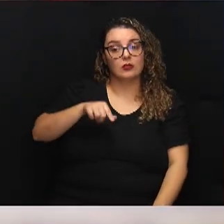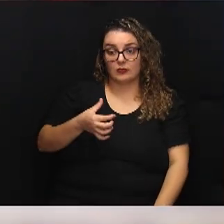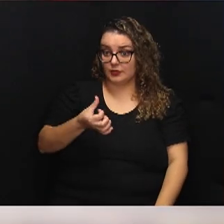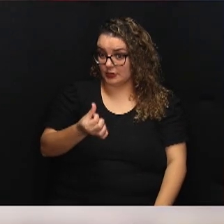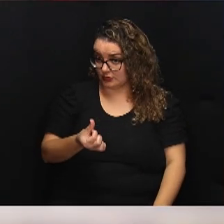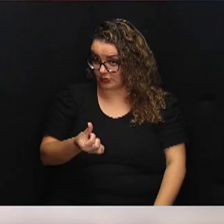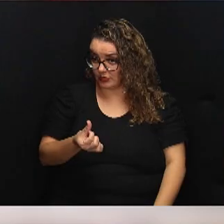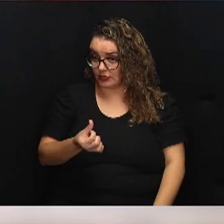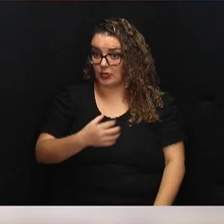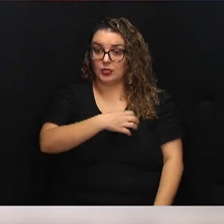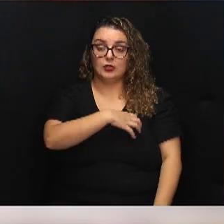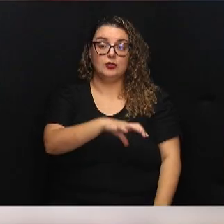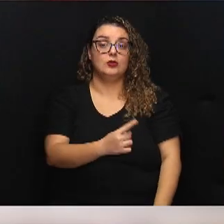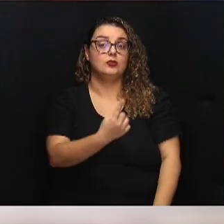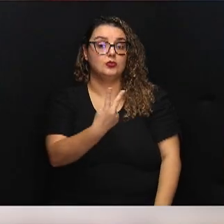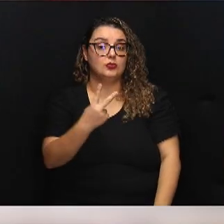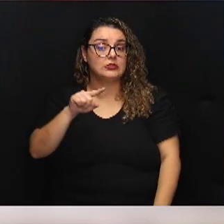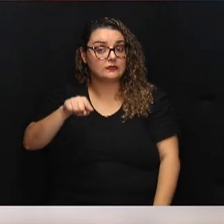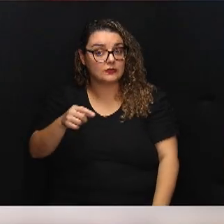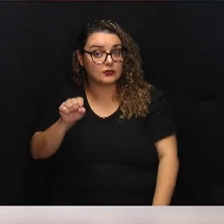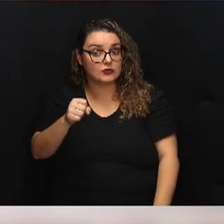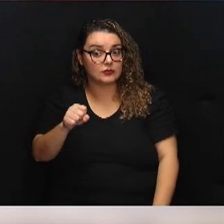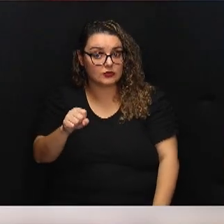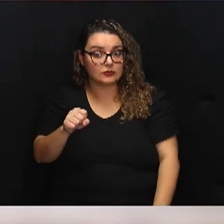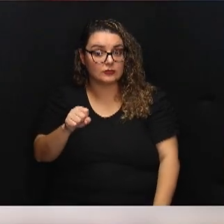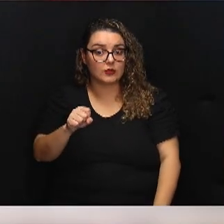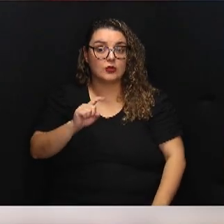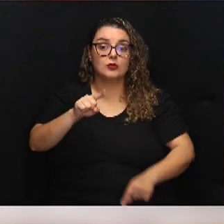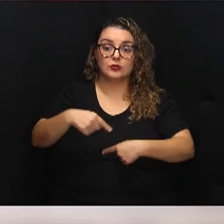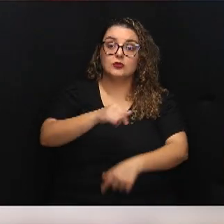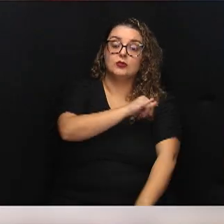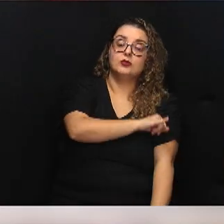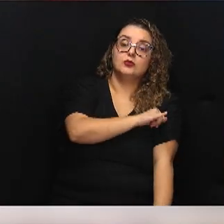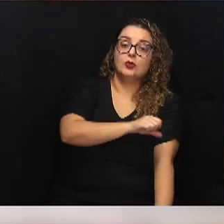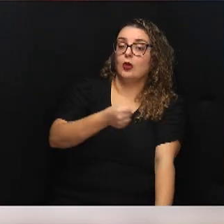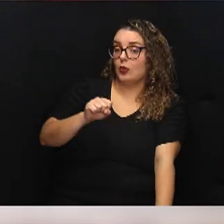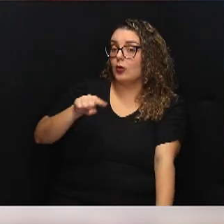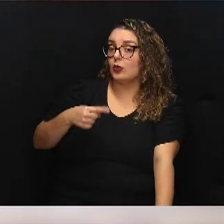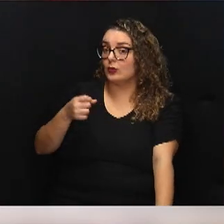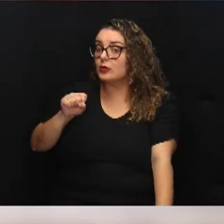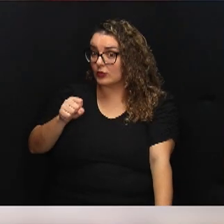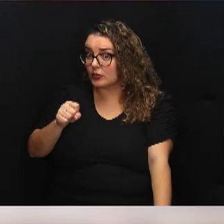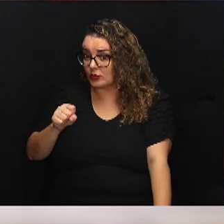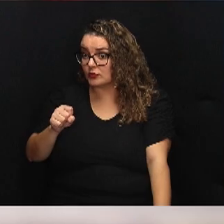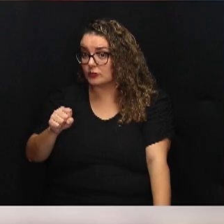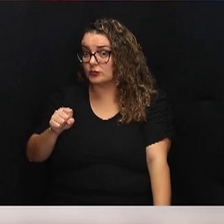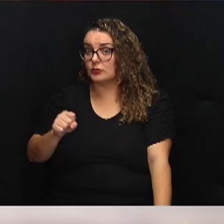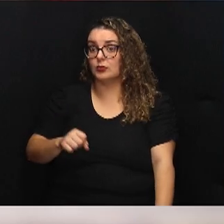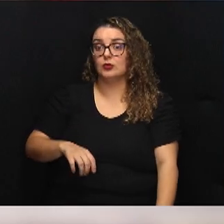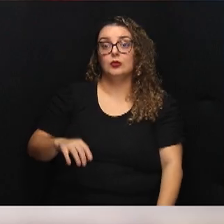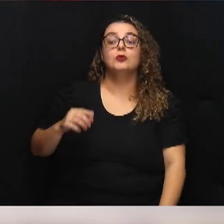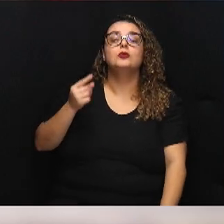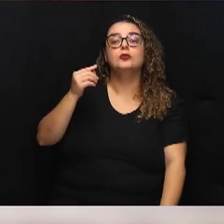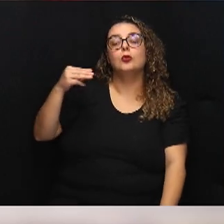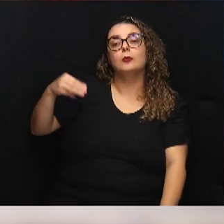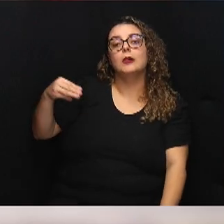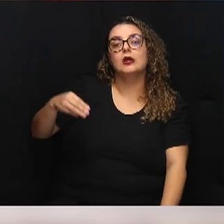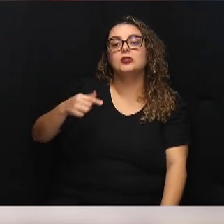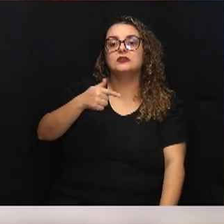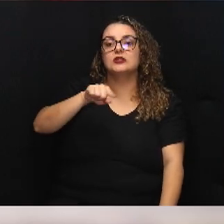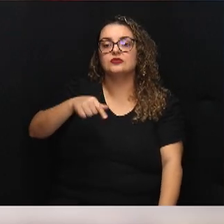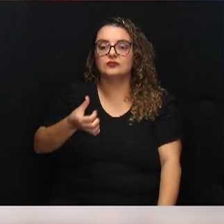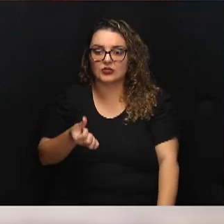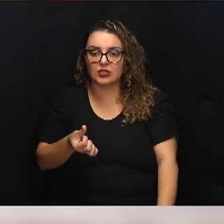19,6%, os baianos 12,8%, os que vieram do Rio de Janeiro 8,8%, do Maranhão 7,6%